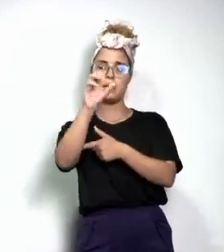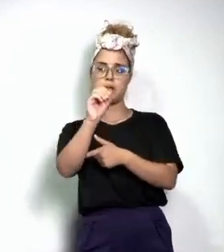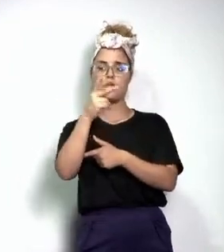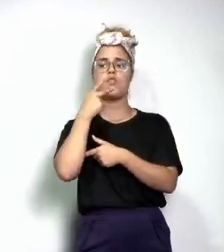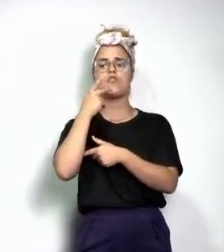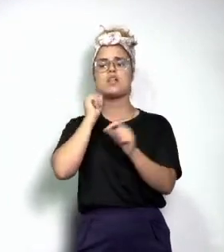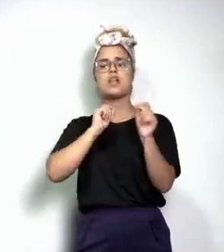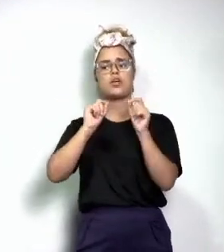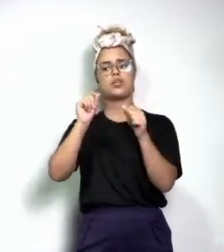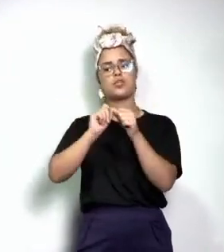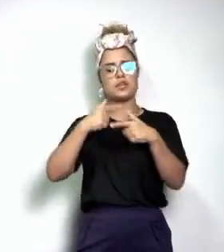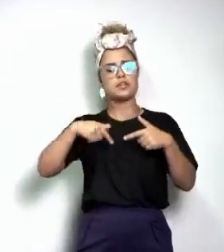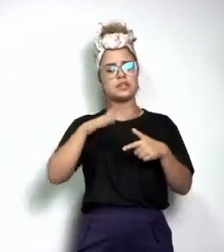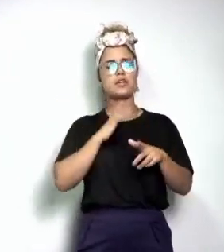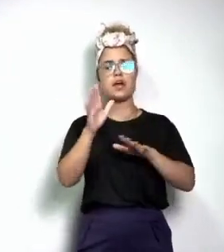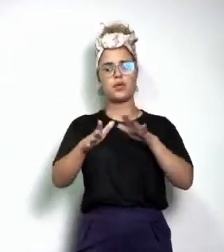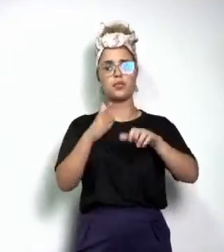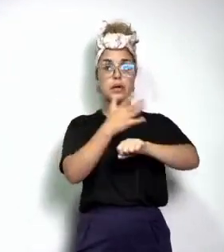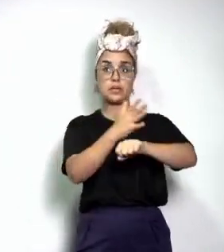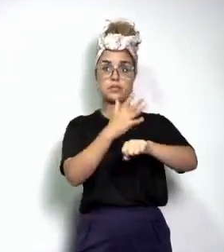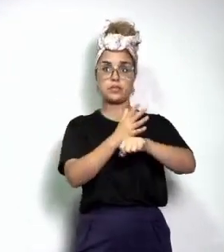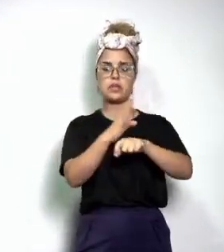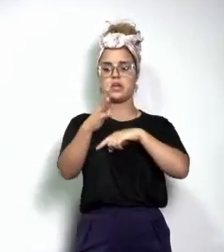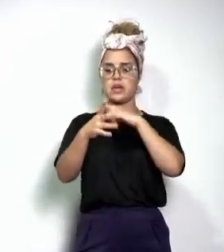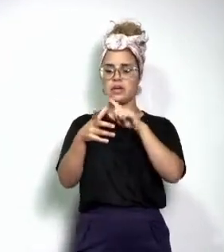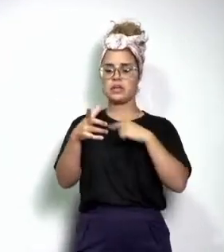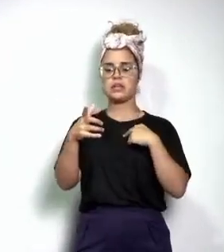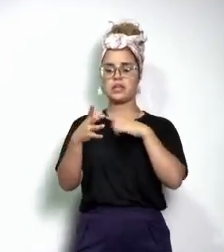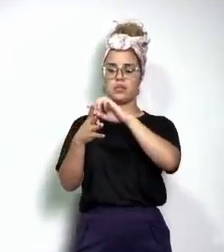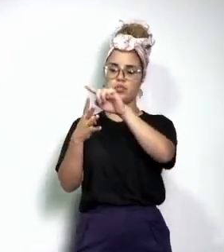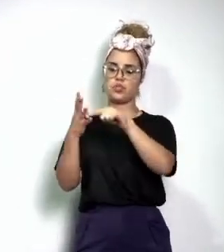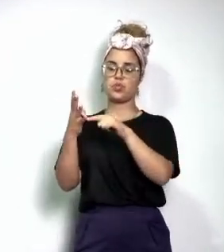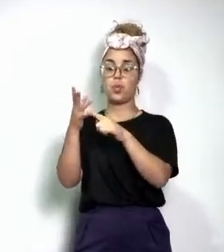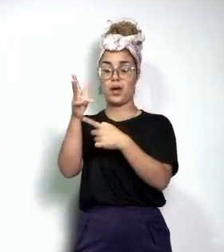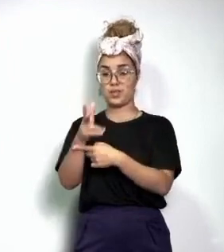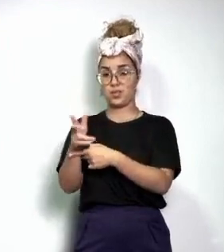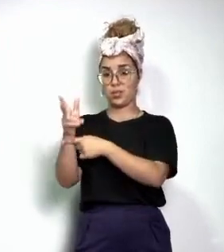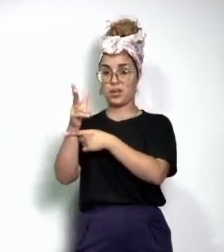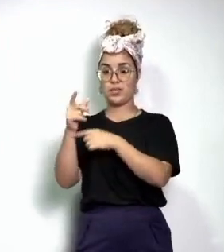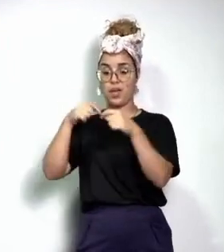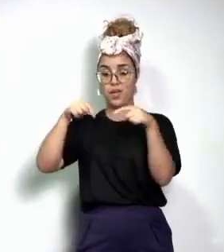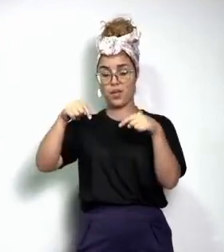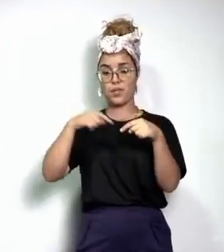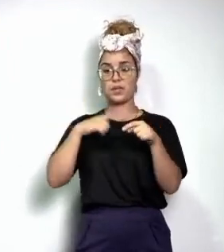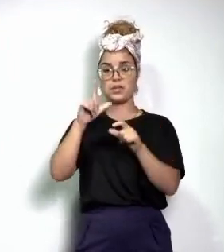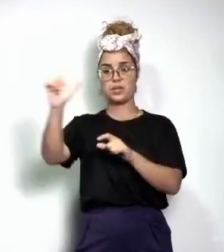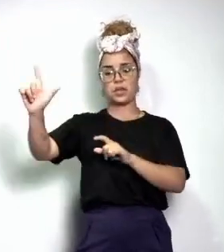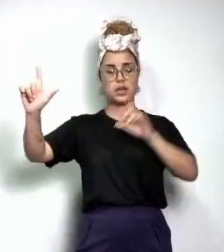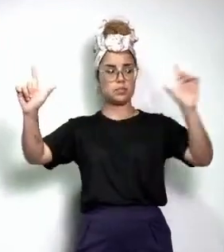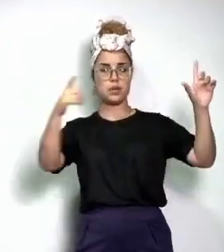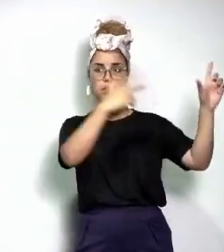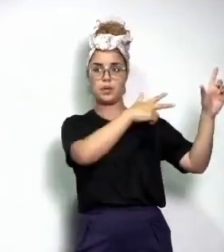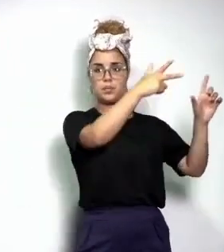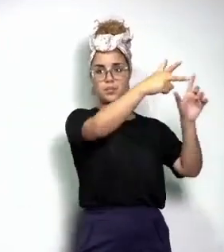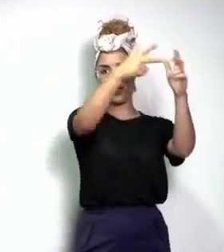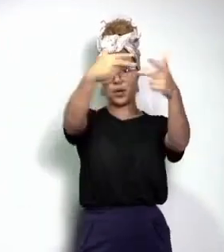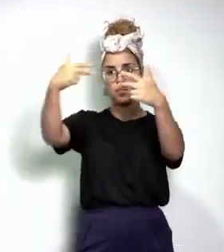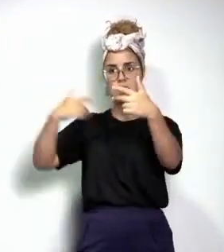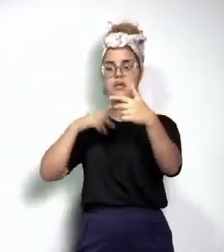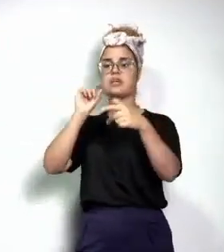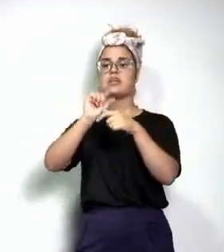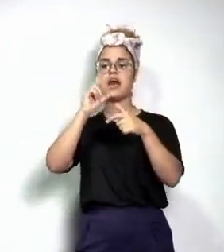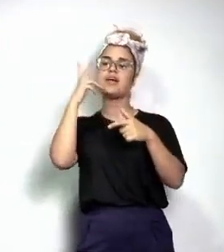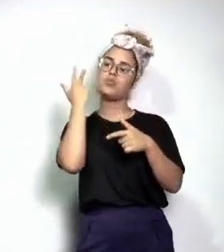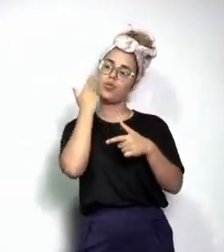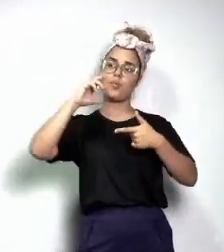ação. E a gente tem 4 câmeras mostrando isso. Então, cada câmera está num enquadramento diferente, está num ângulo